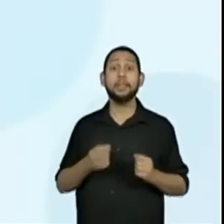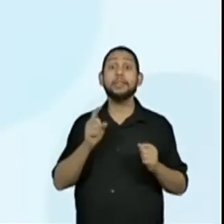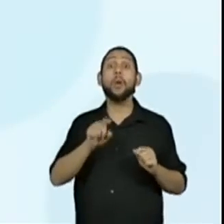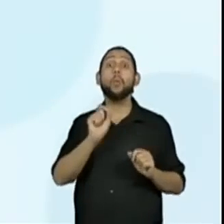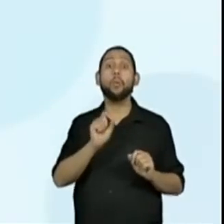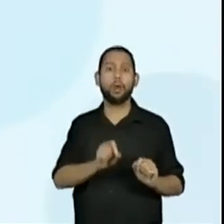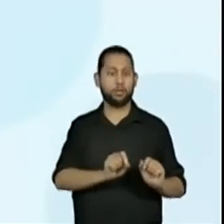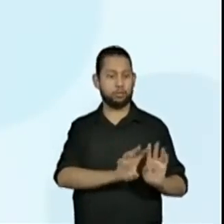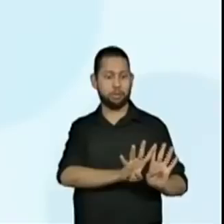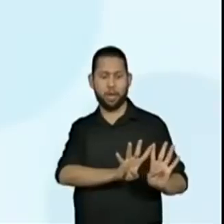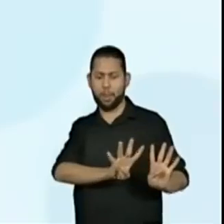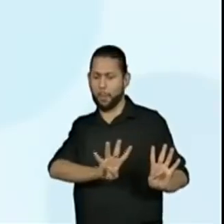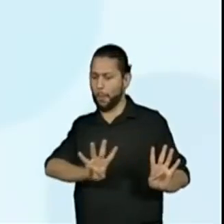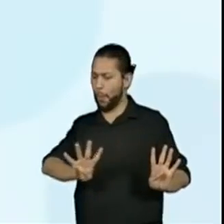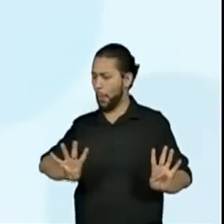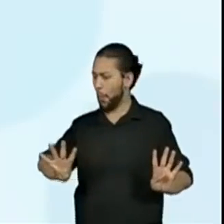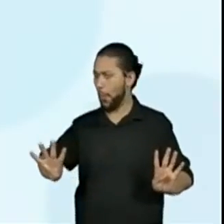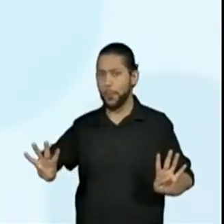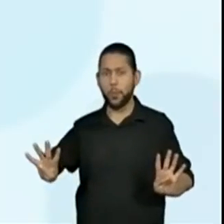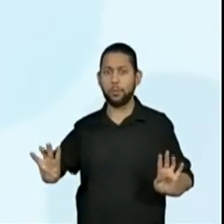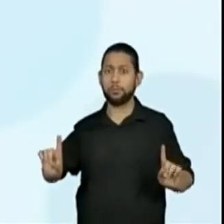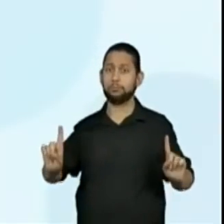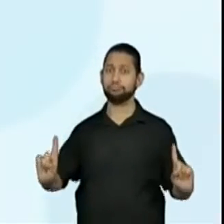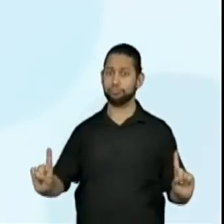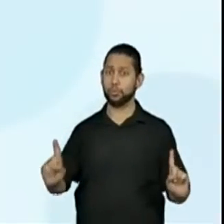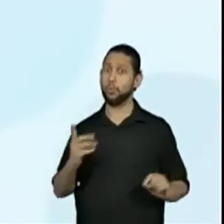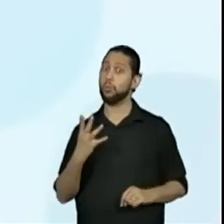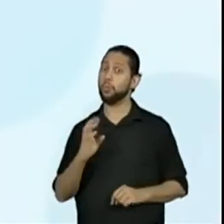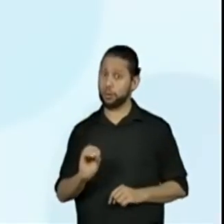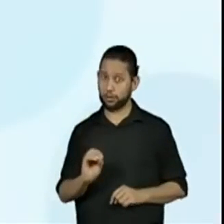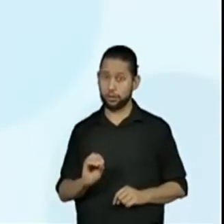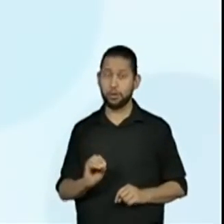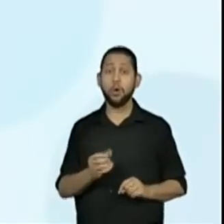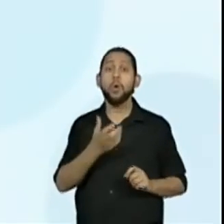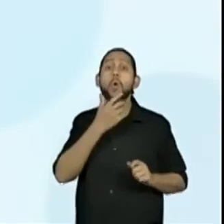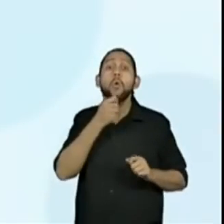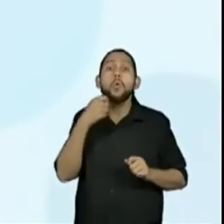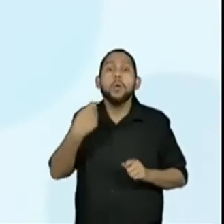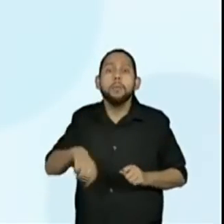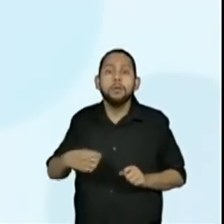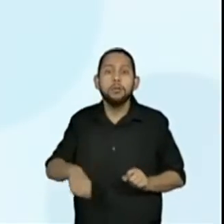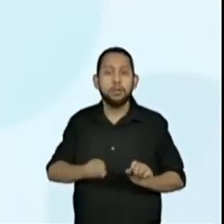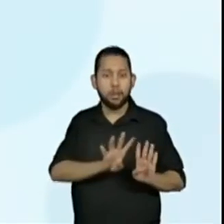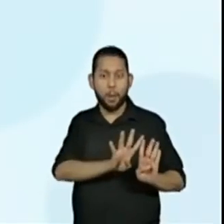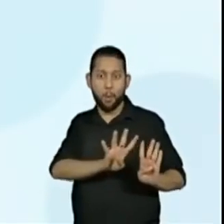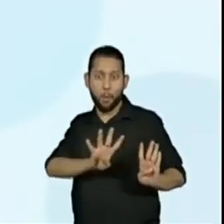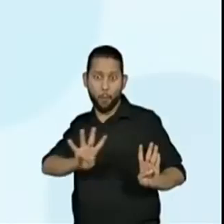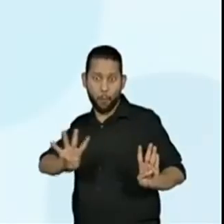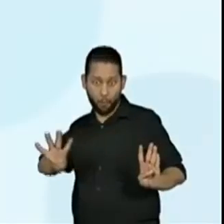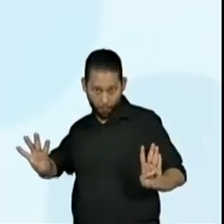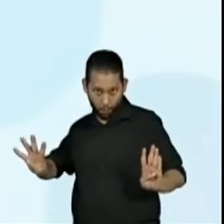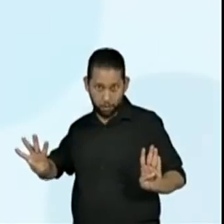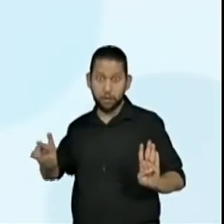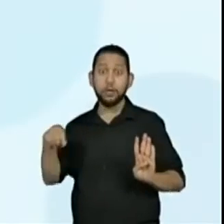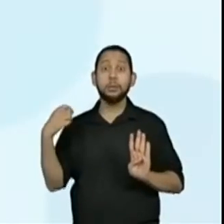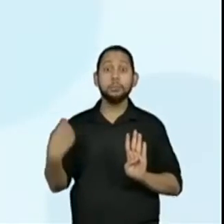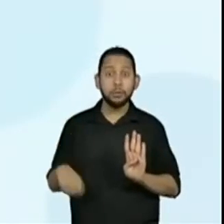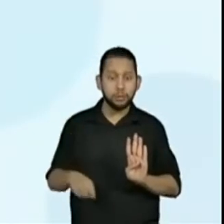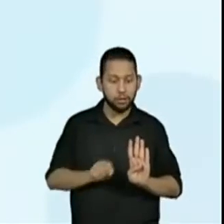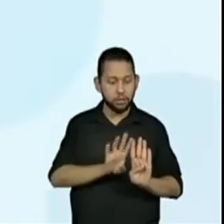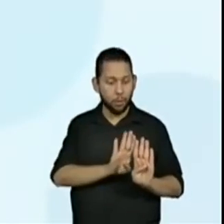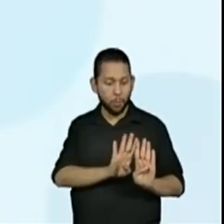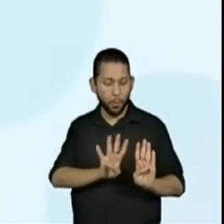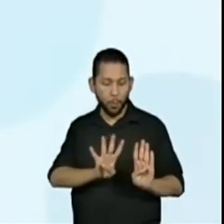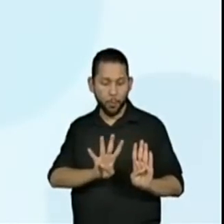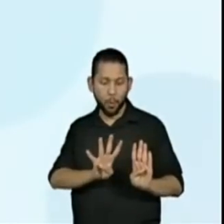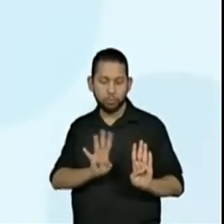tela Observe aqui que eu destaquei isso 40 m de tela a gente vai ajudar desenhando na